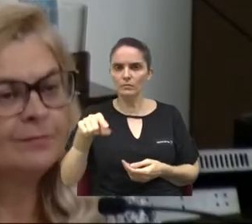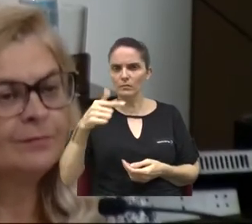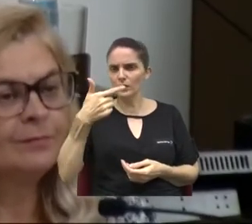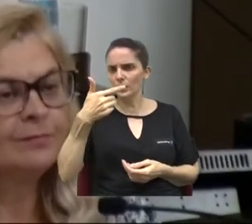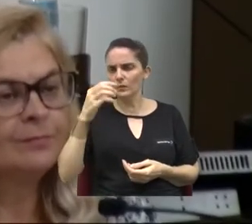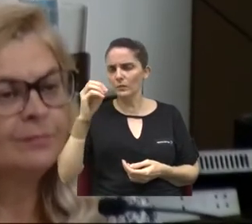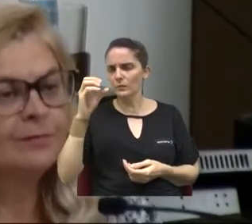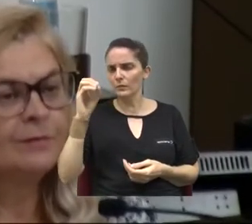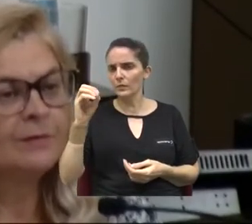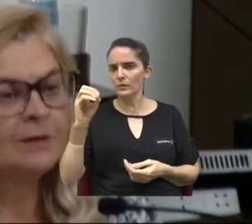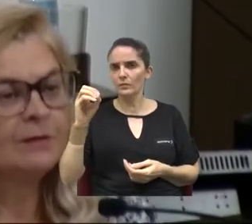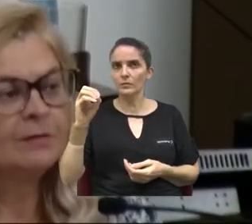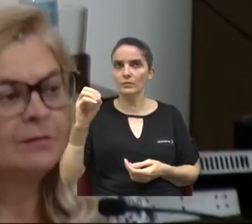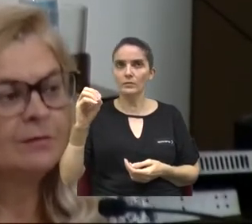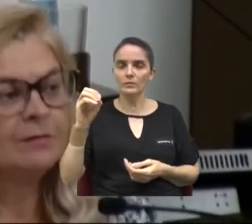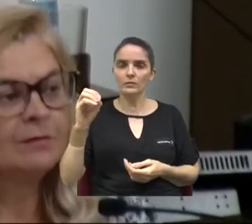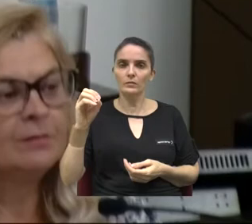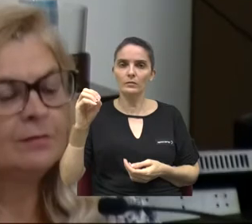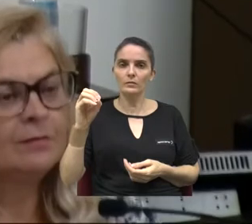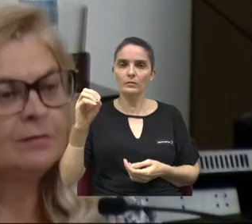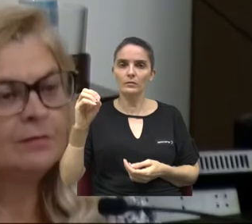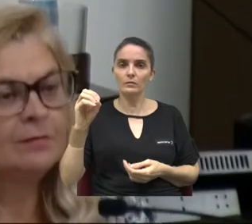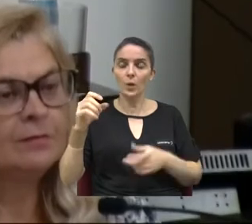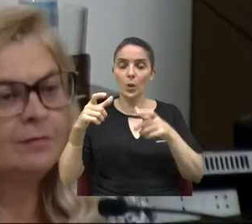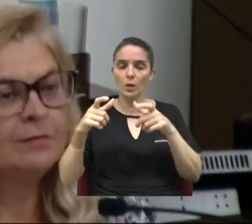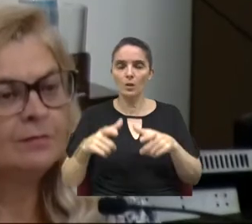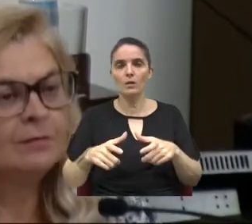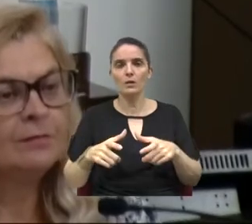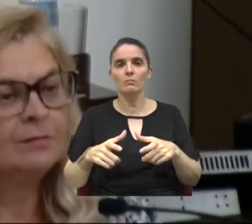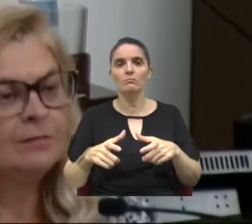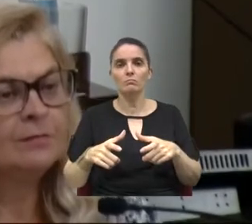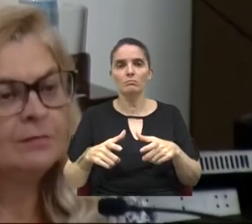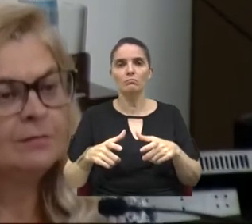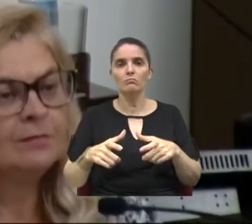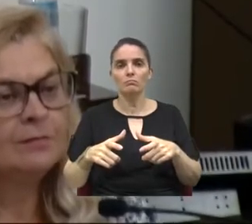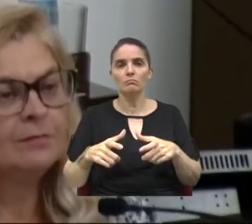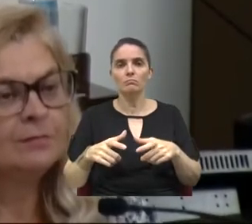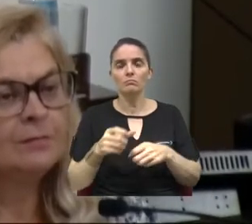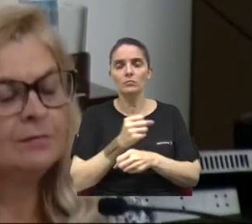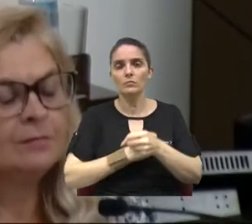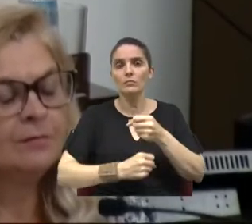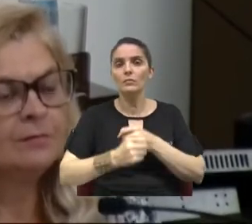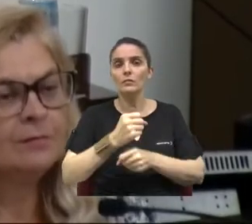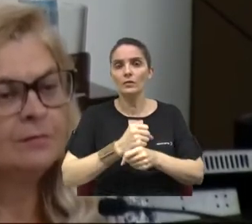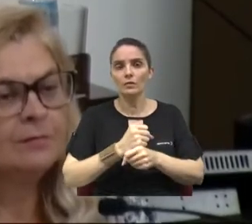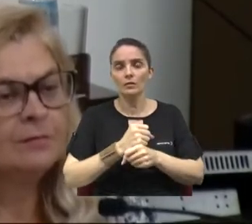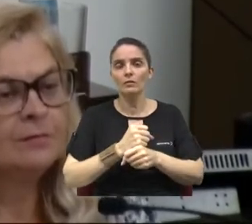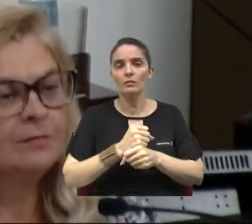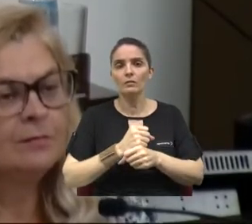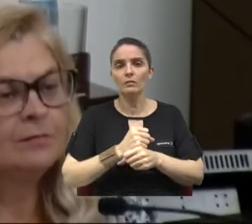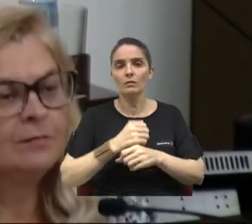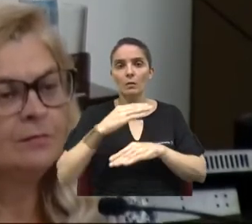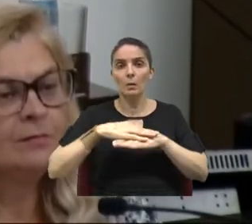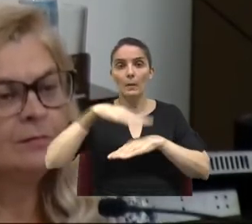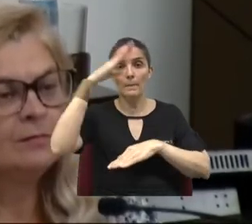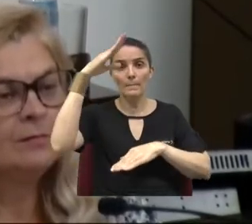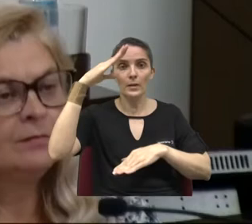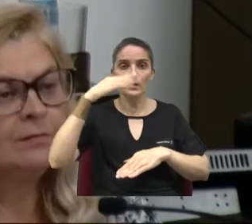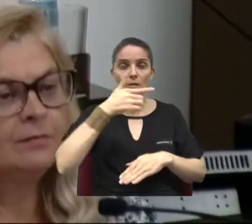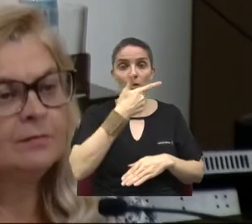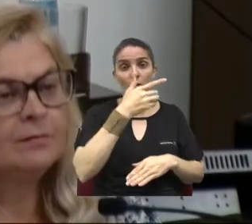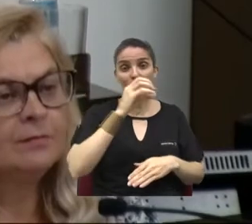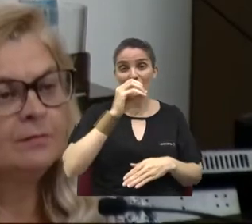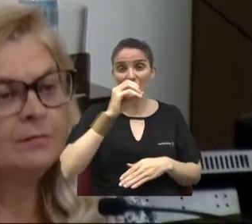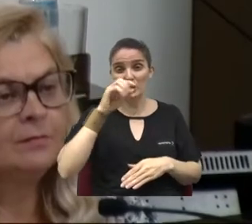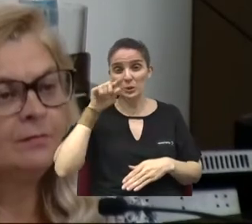7.200 estabelecimentos. Nos últimos anos, a gente teve um salto para quase 20